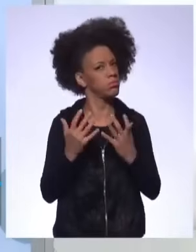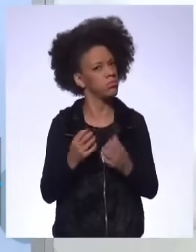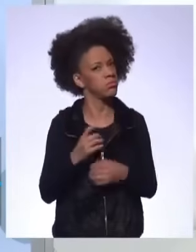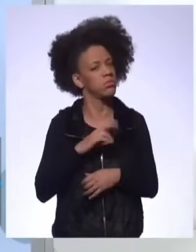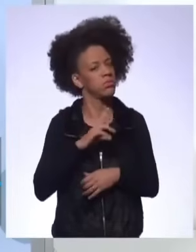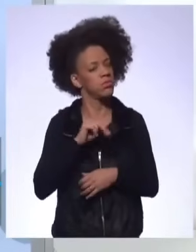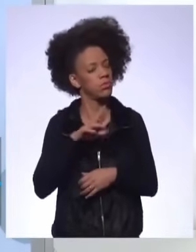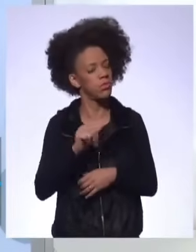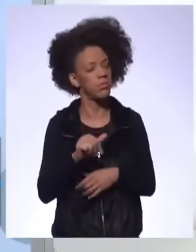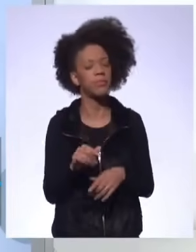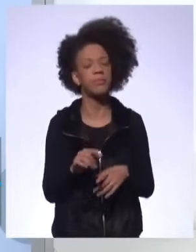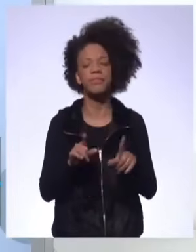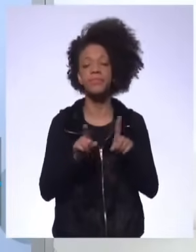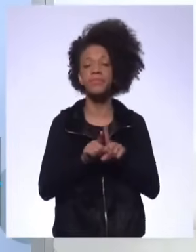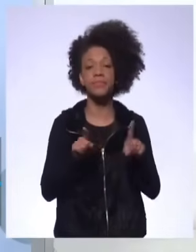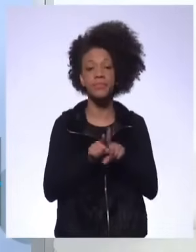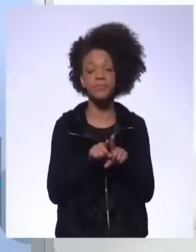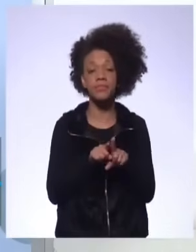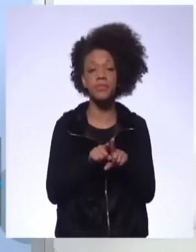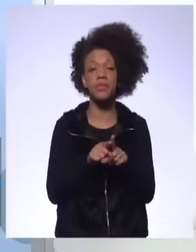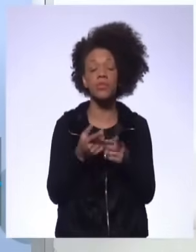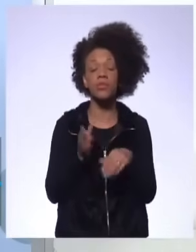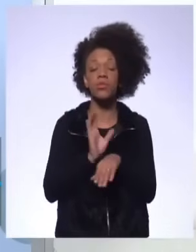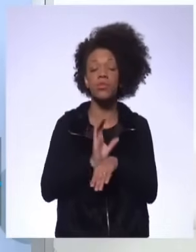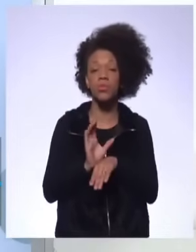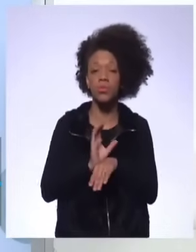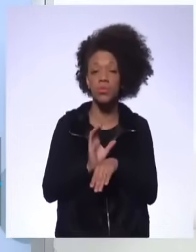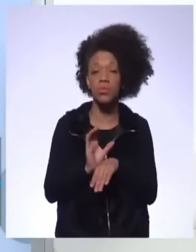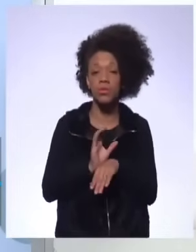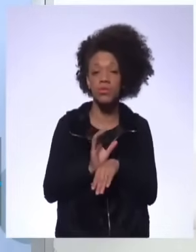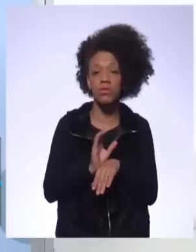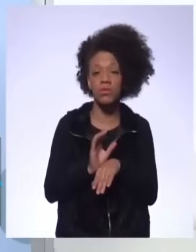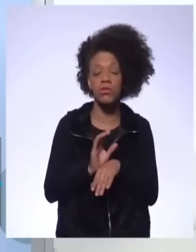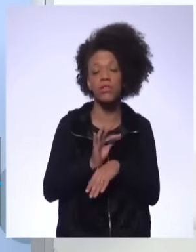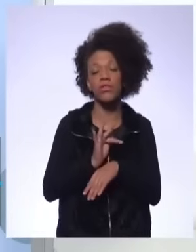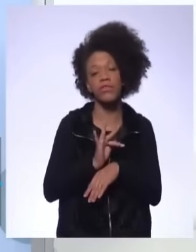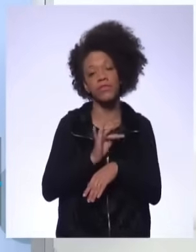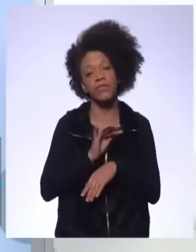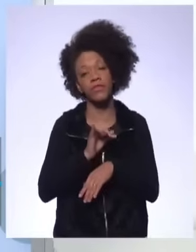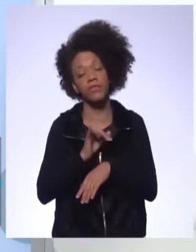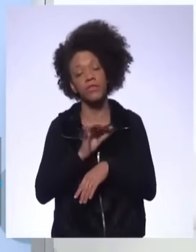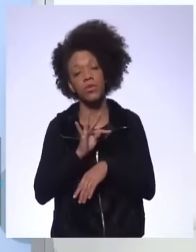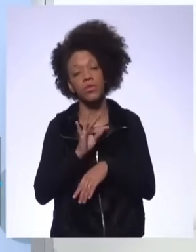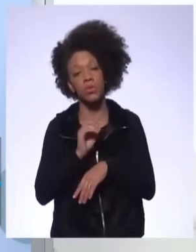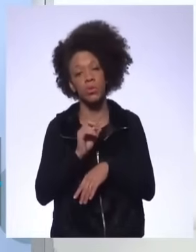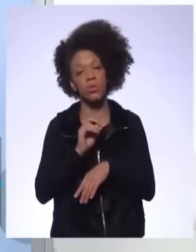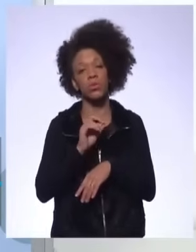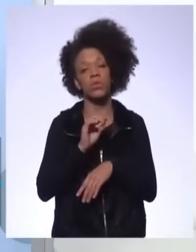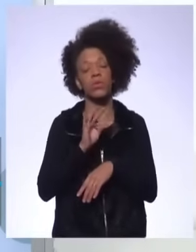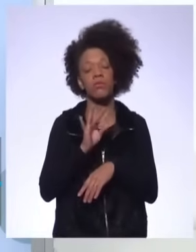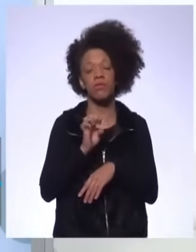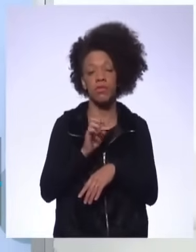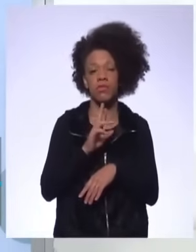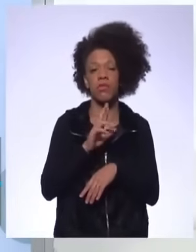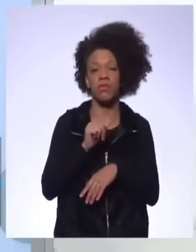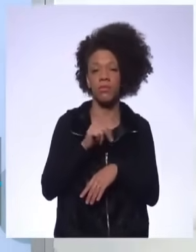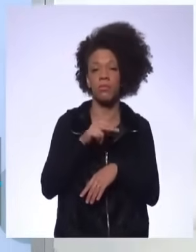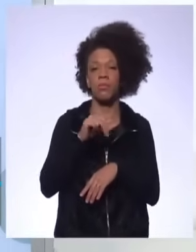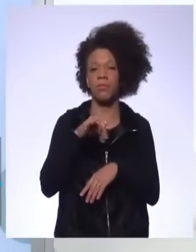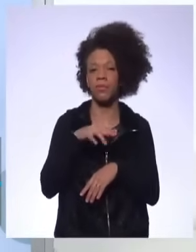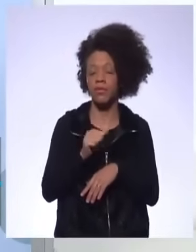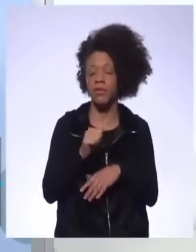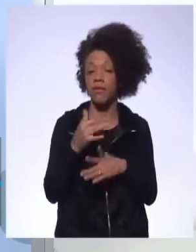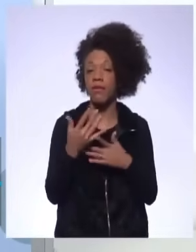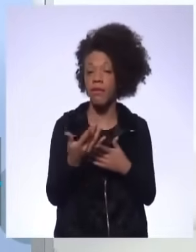droga. Inclusive, quando você vai fazer um curso de fitoterapia, né, o que é fitoterapia? É tratamento com